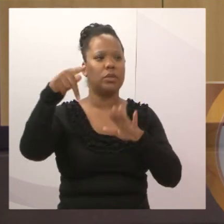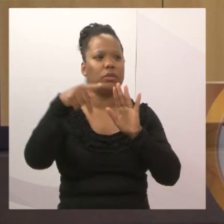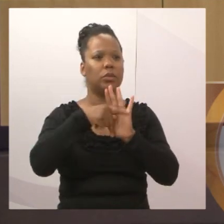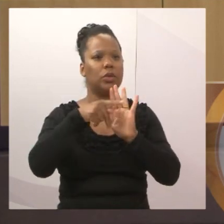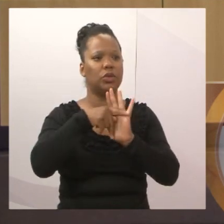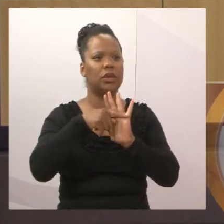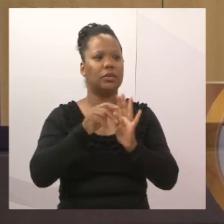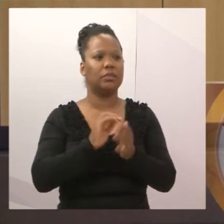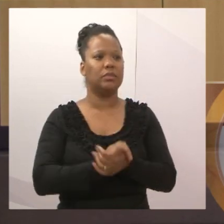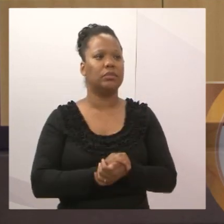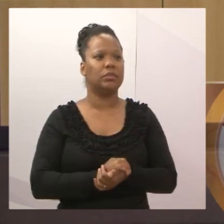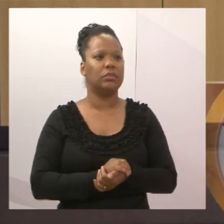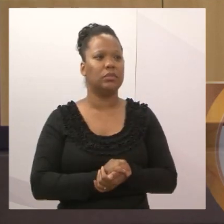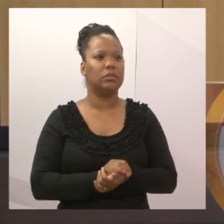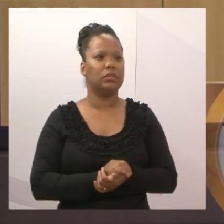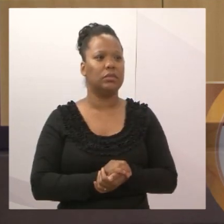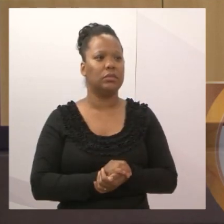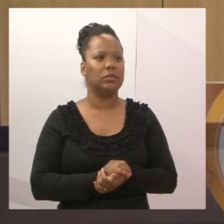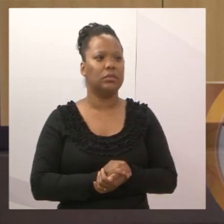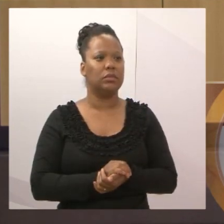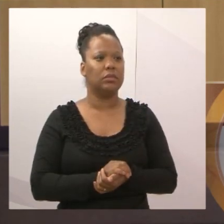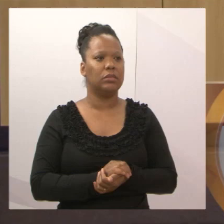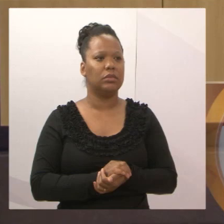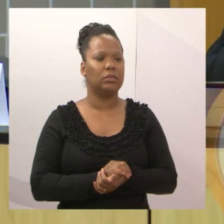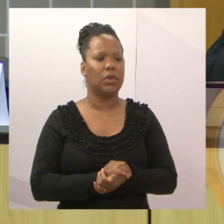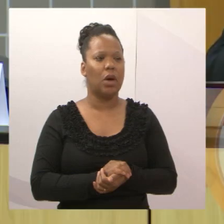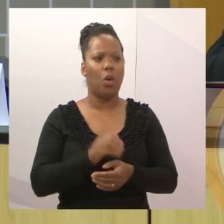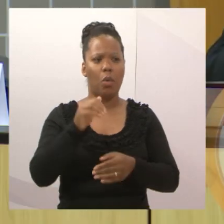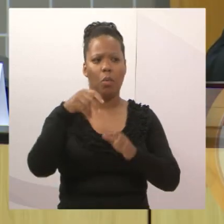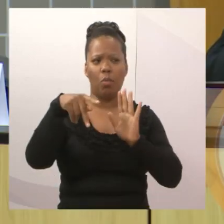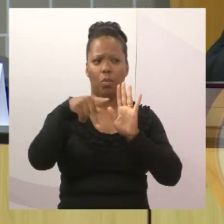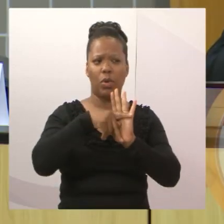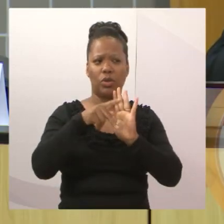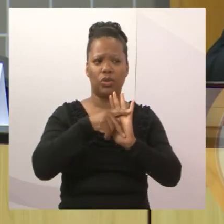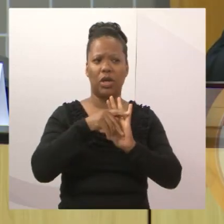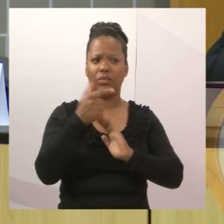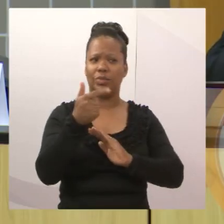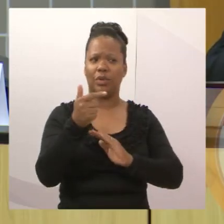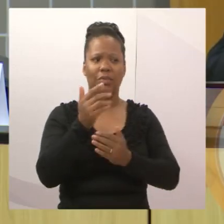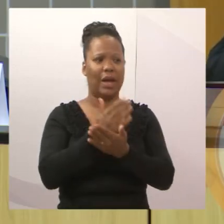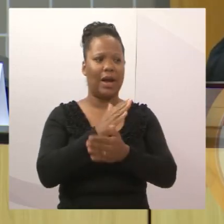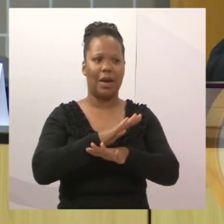Não temos mais projetos, senhor presidente.